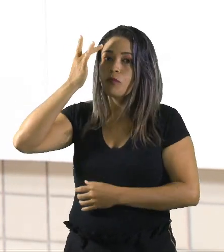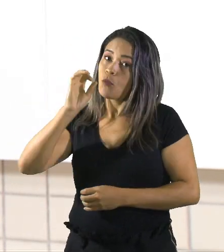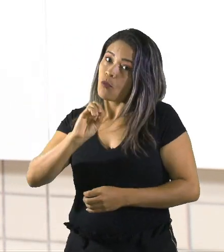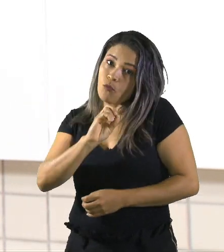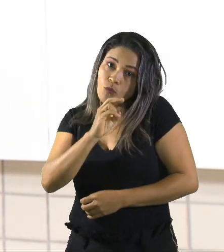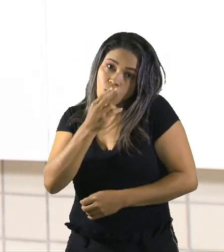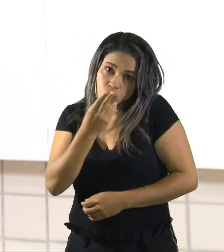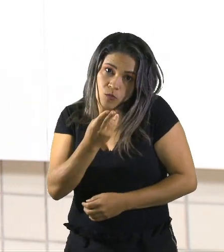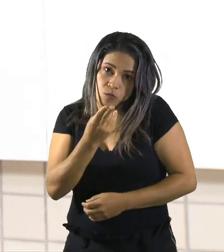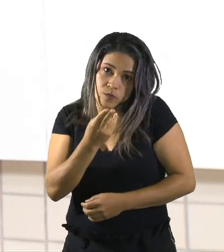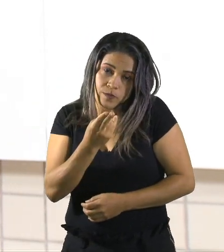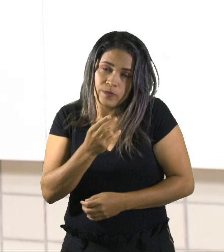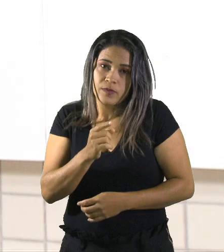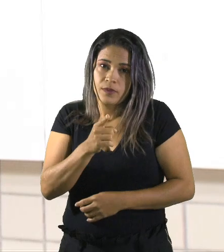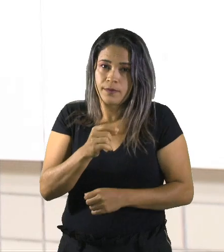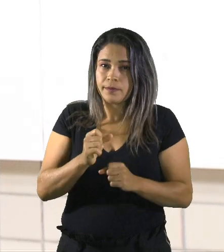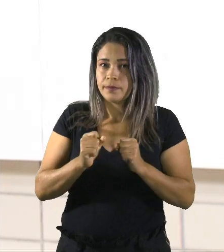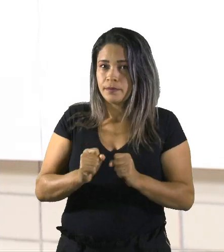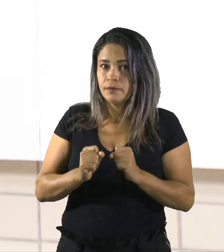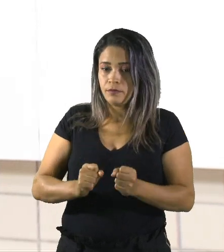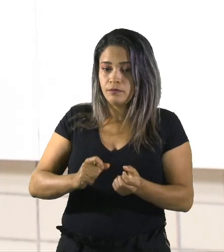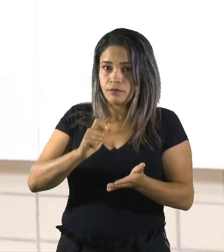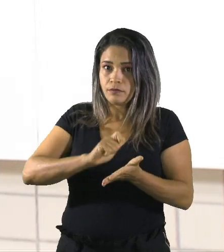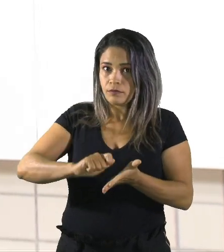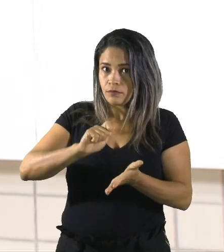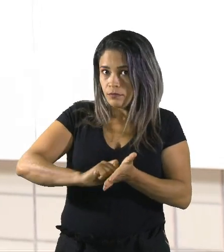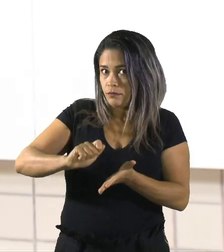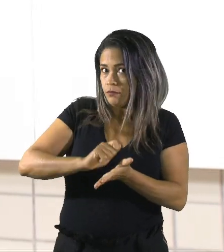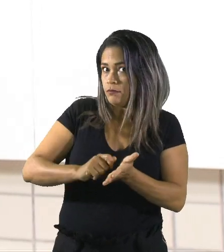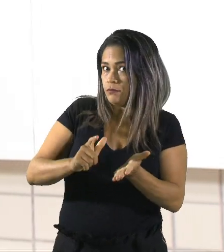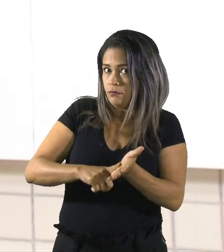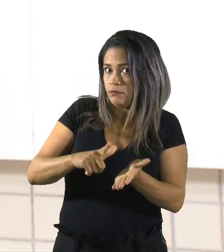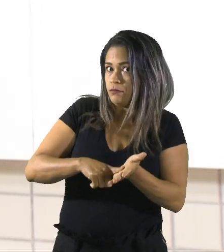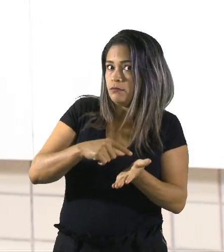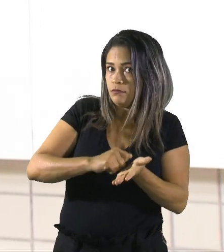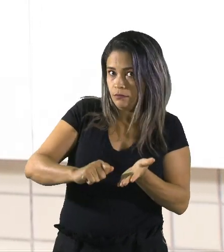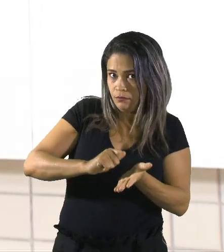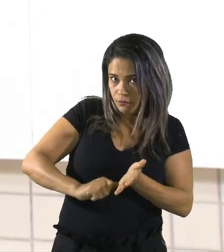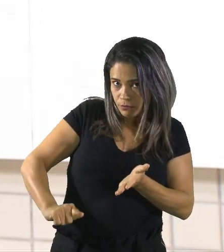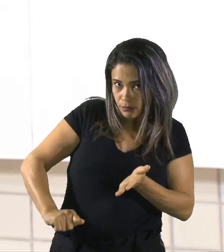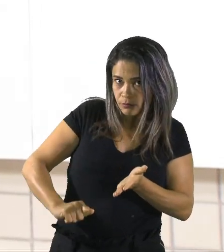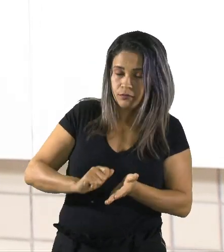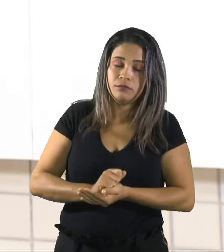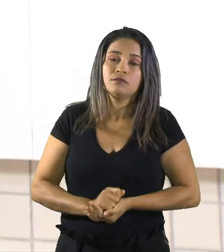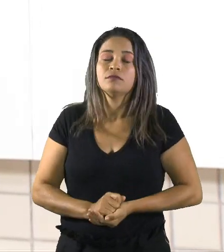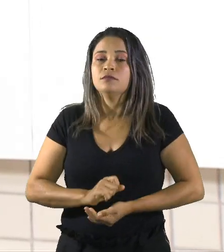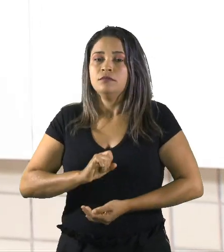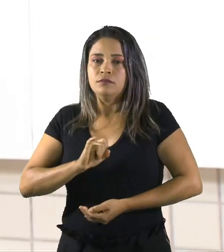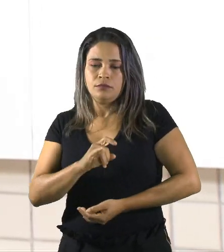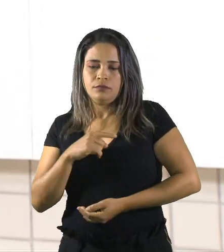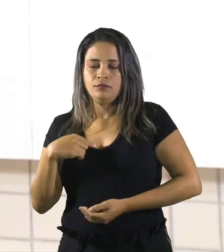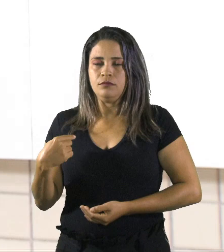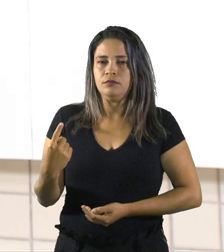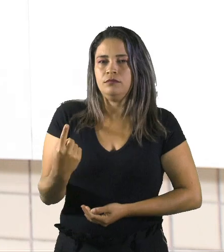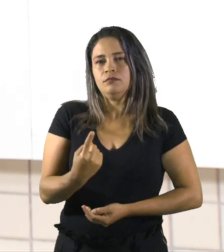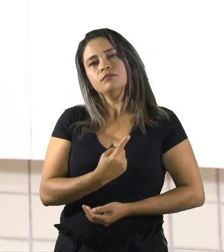ou então você vai fazer no caderno, tudo bem? Se nós estivéssemos